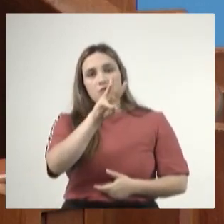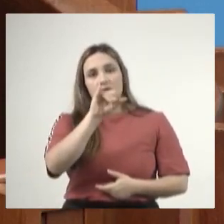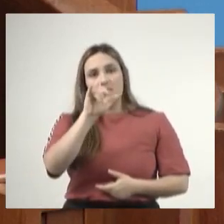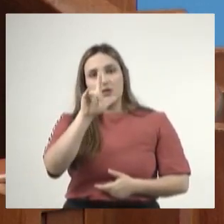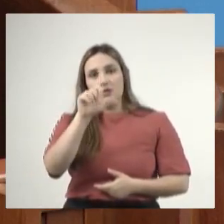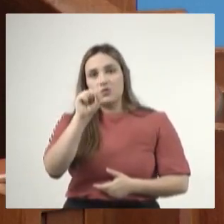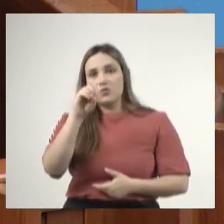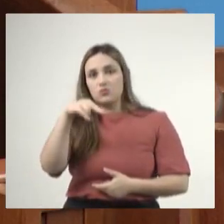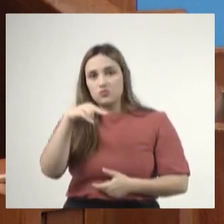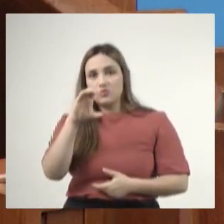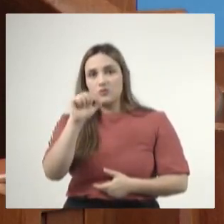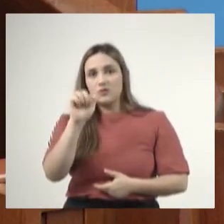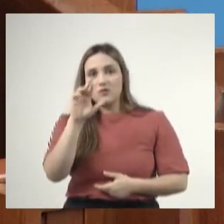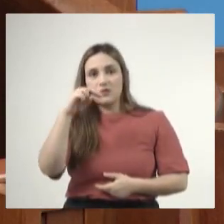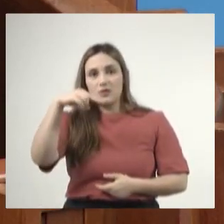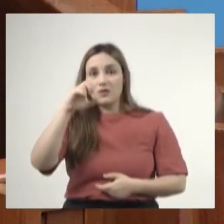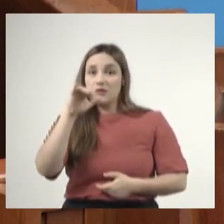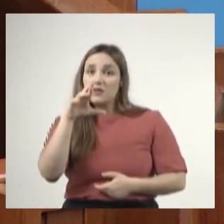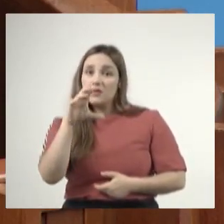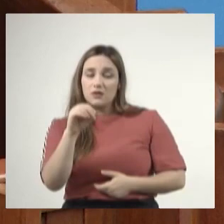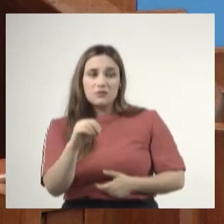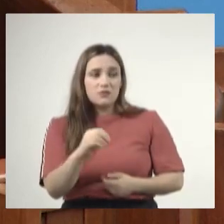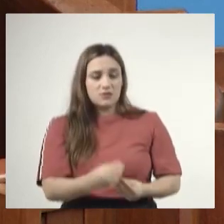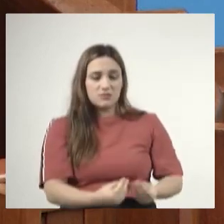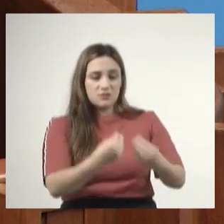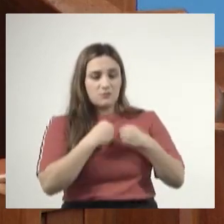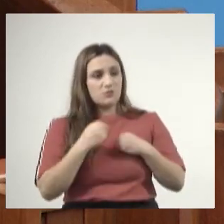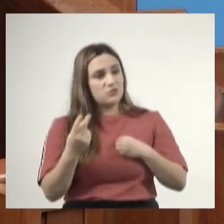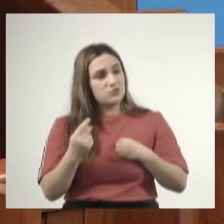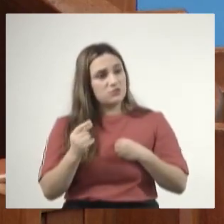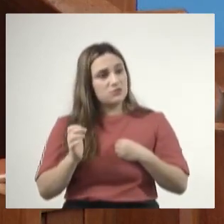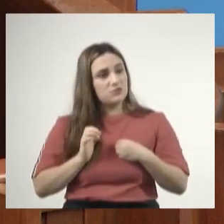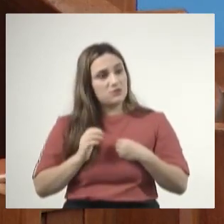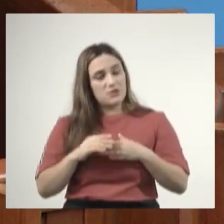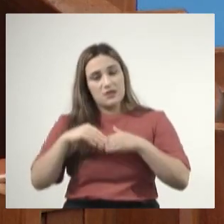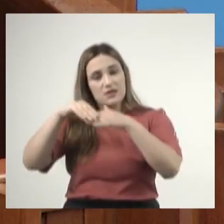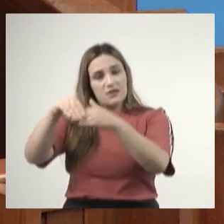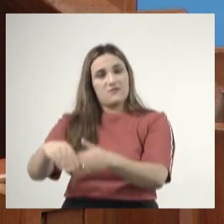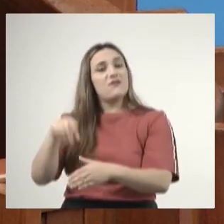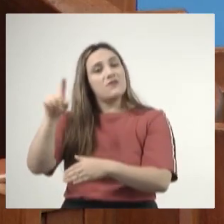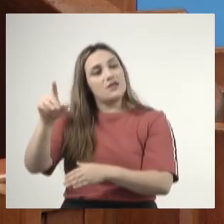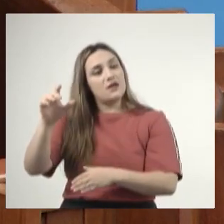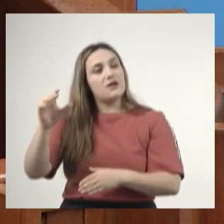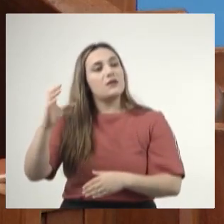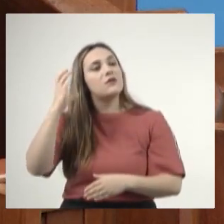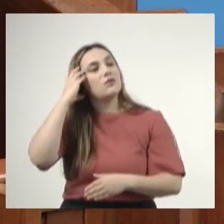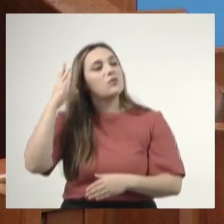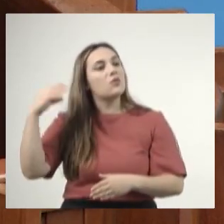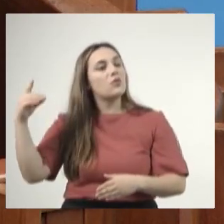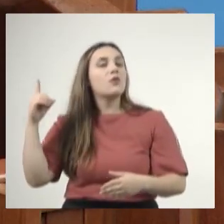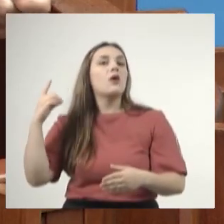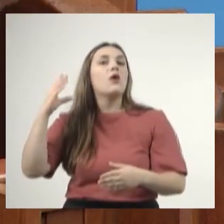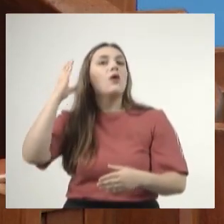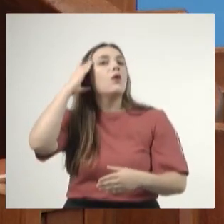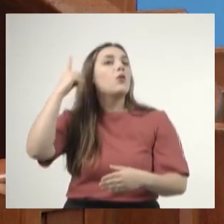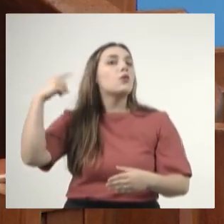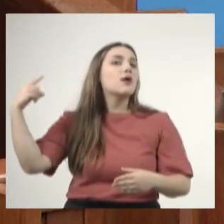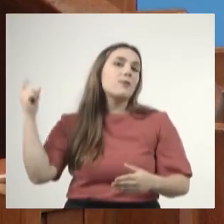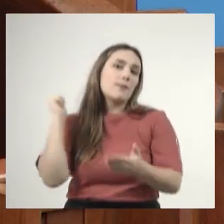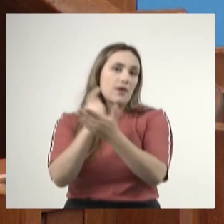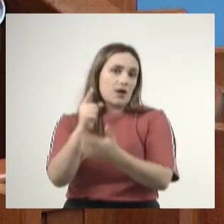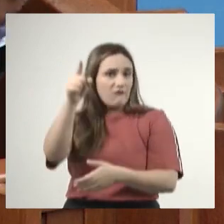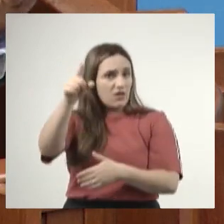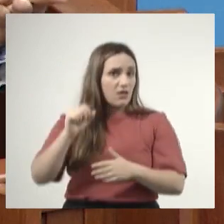Carneiro recebia o dinheiro do título e ia levar de Fusca em Cuiabá, para pagar o Tesouro de Cuiabá o valor das